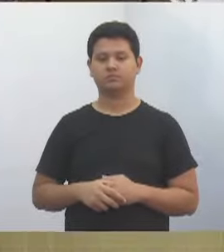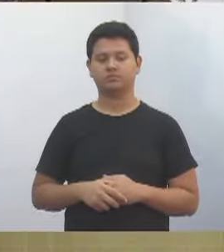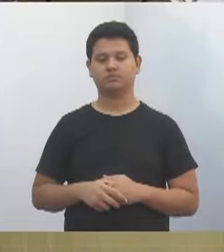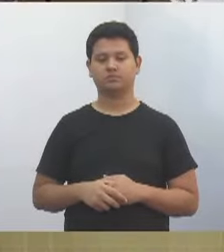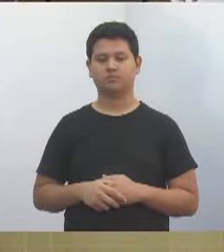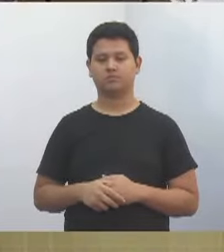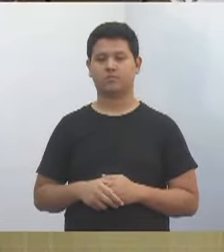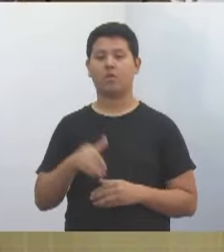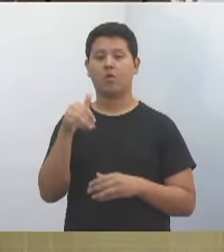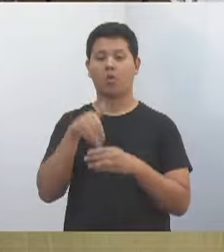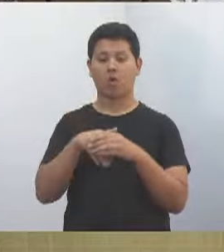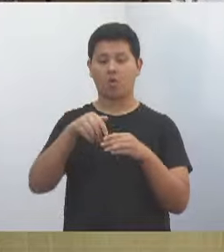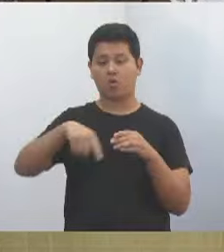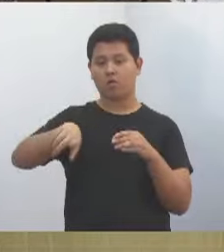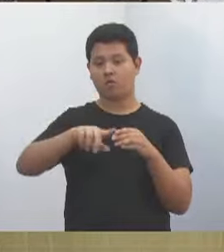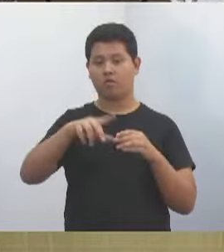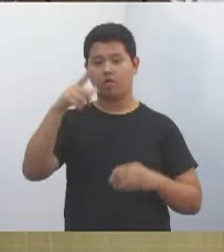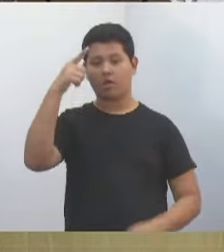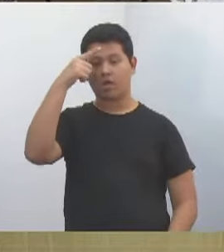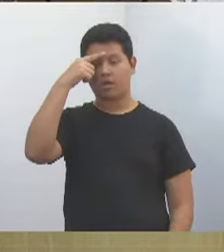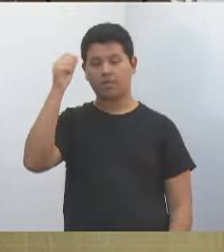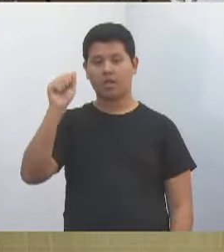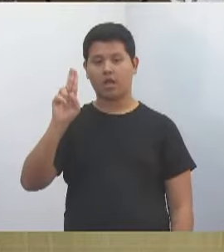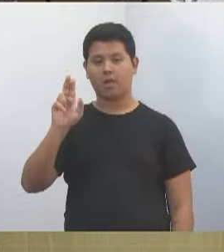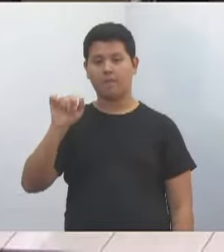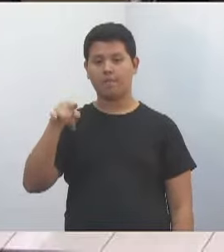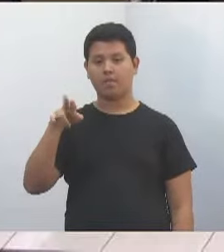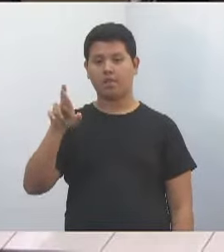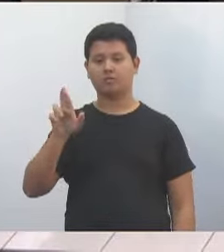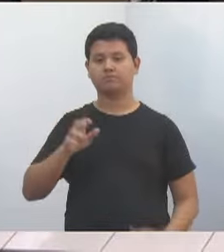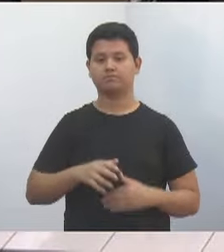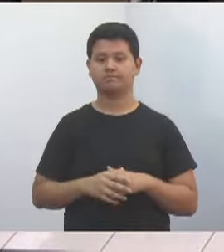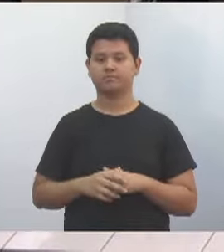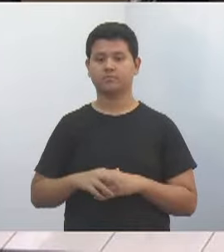Como vota o vereador Abner Rosa?